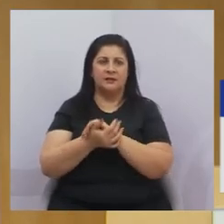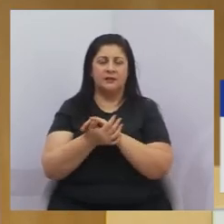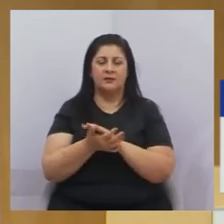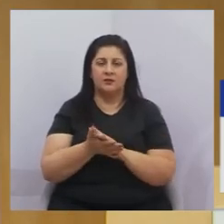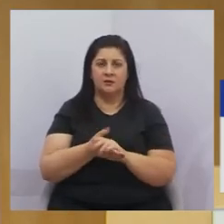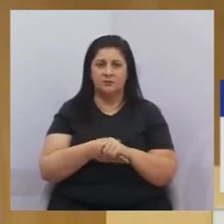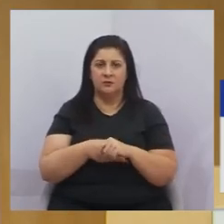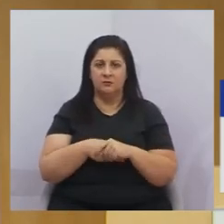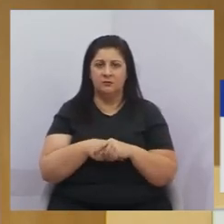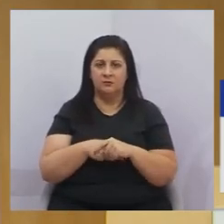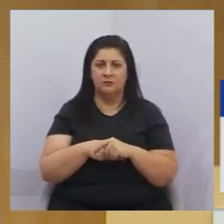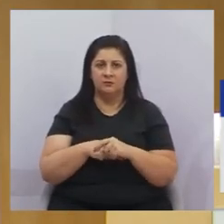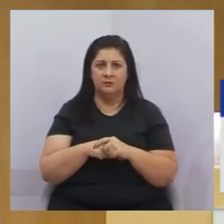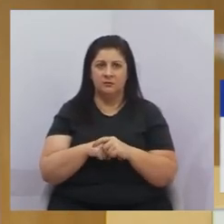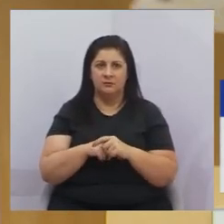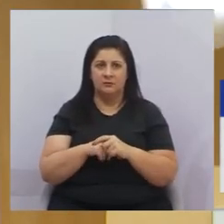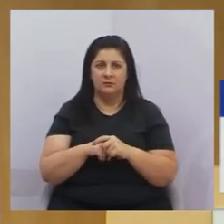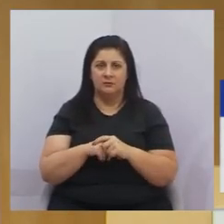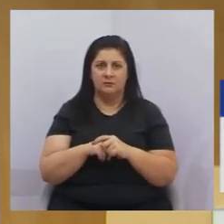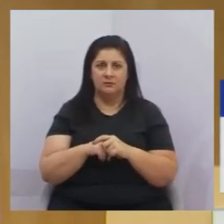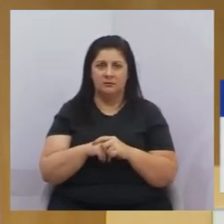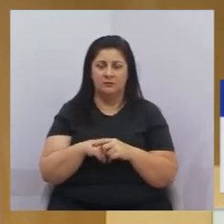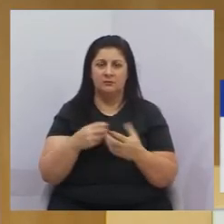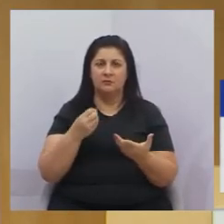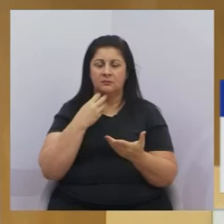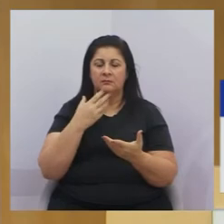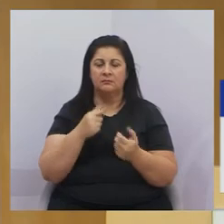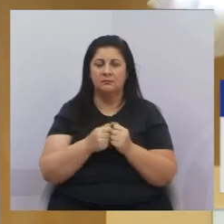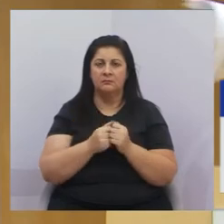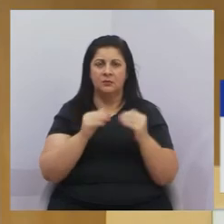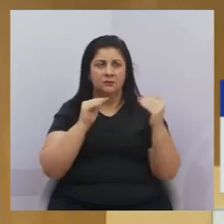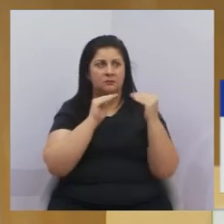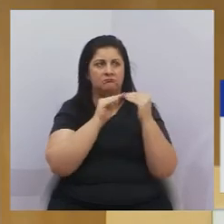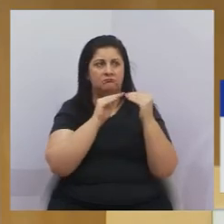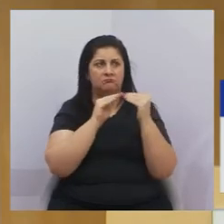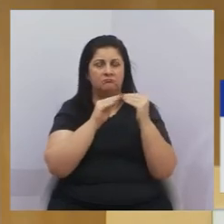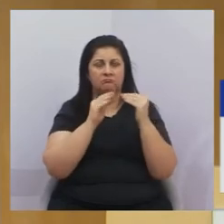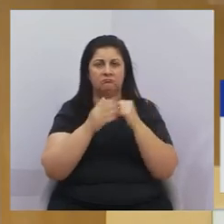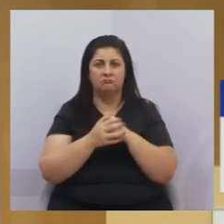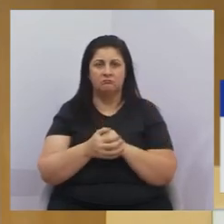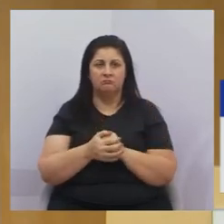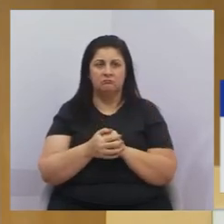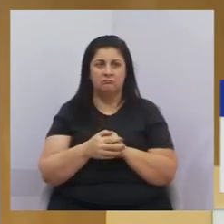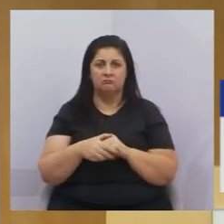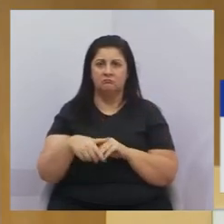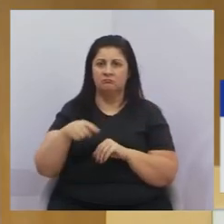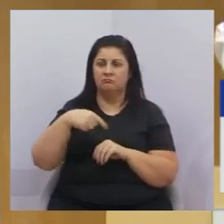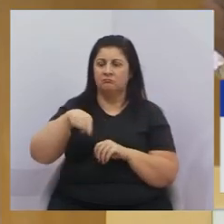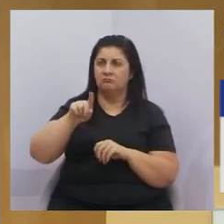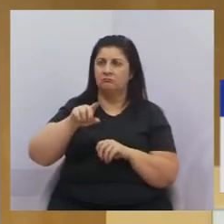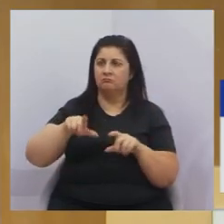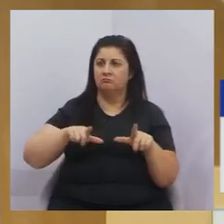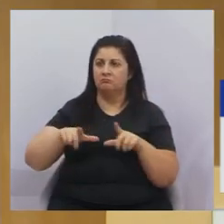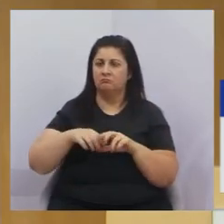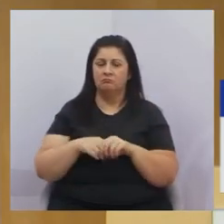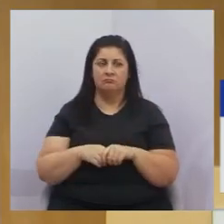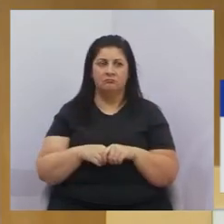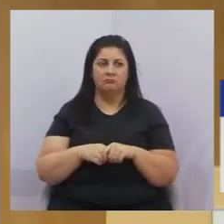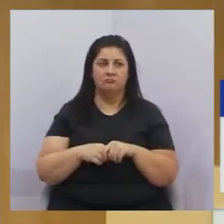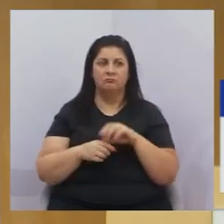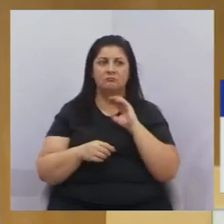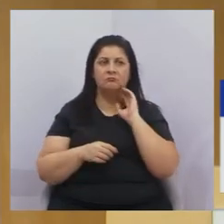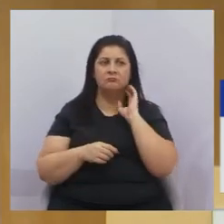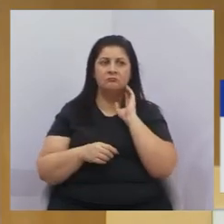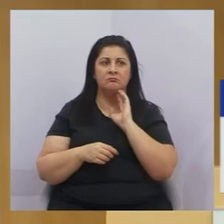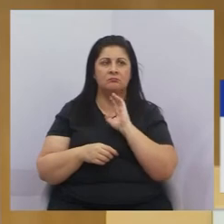terreno para mim. Aí o filho fala para você, tá bom, pai, eu vou. Busca a enxada para mim. Aí você vai lá, pega só o cabo da enxada